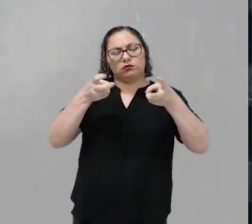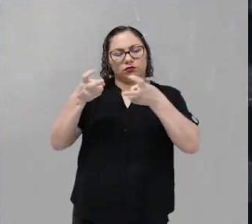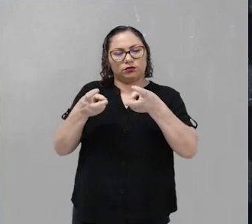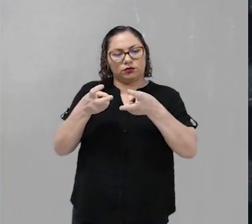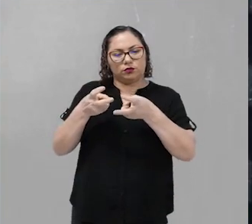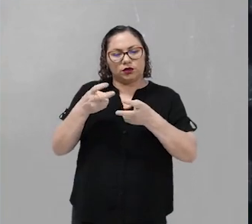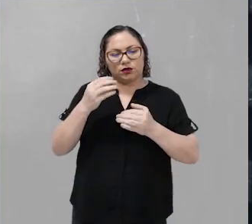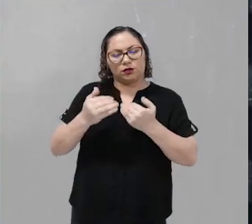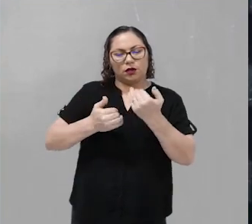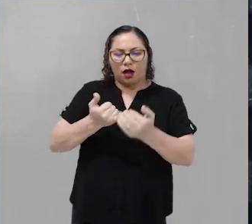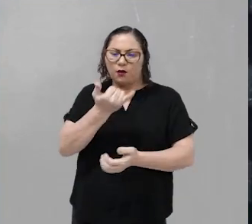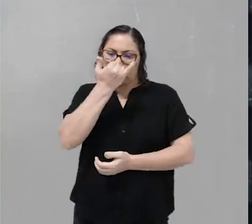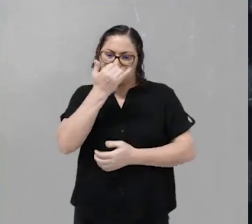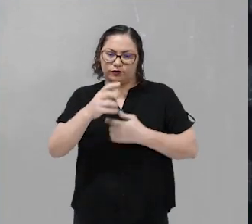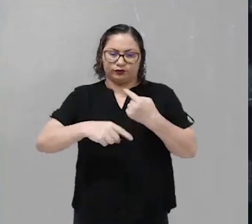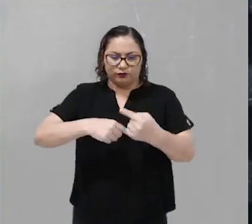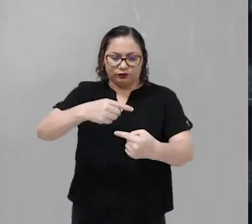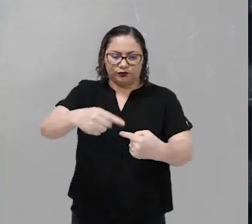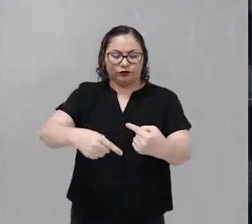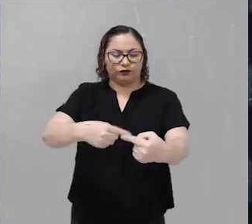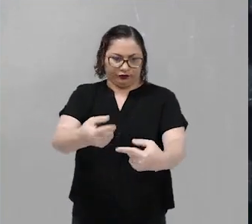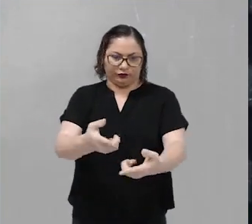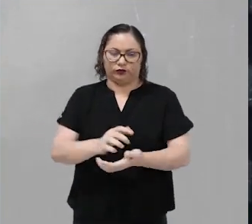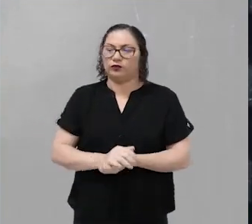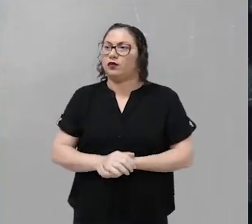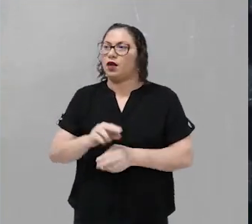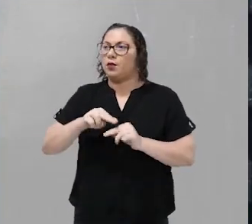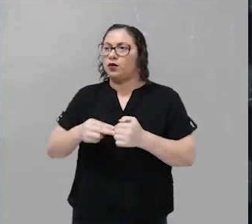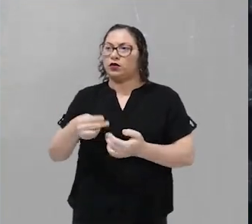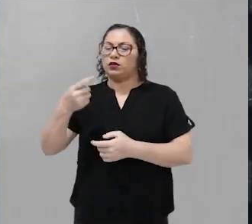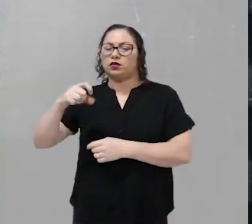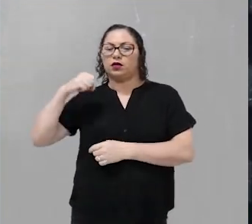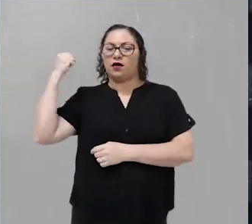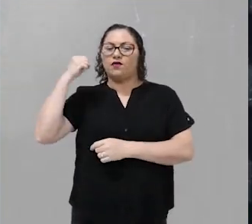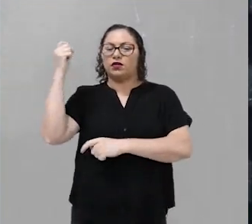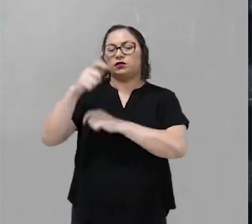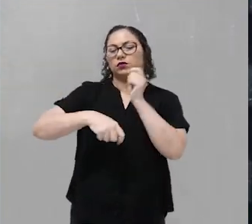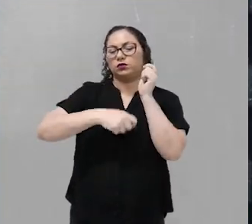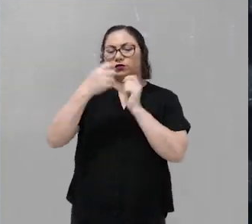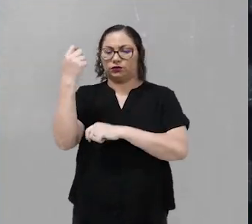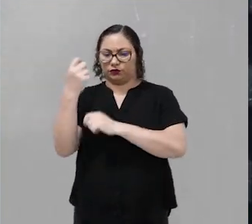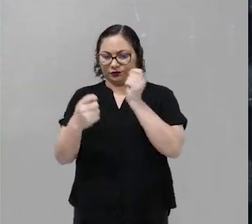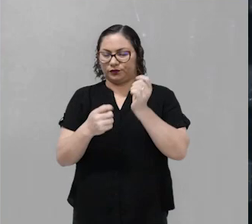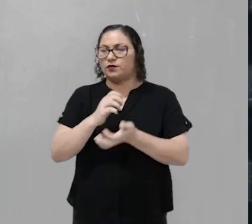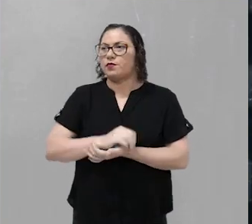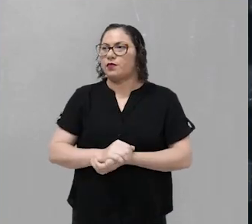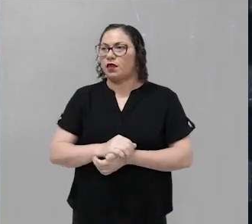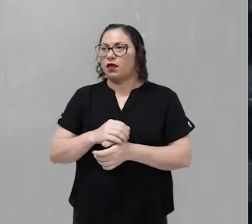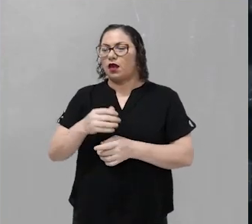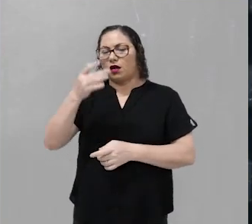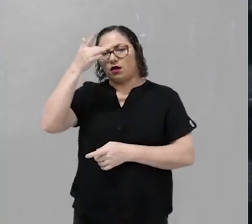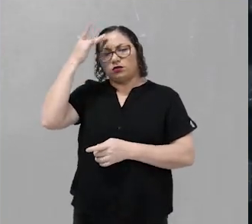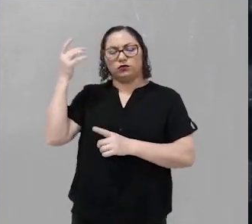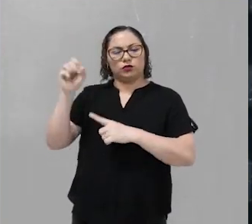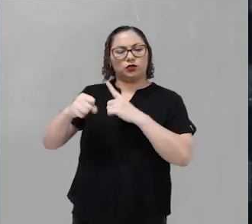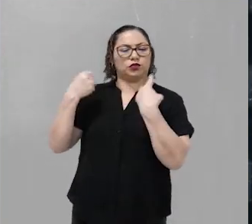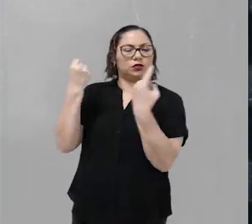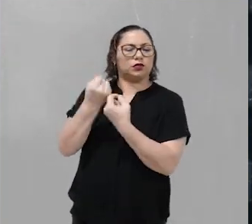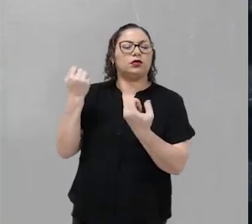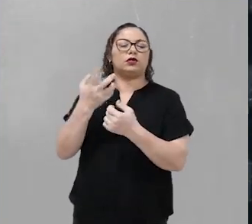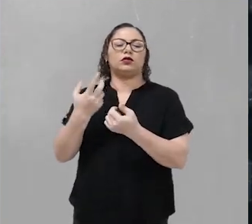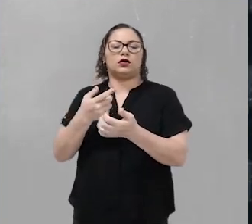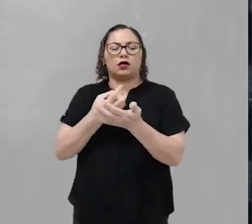leva a outra, é uma consequência da Revolução Industrial, do crescimento econômico, etc. Os sociólogos passam a estudar as